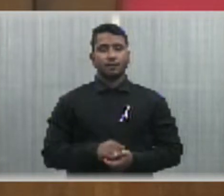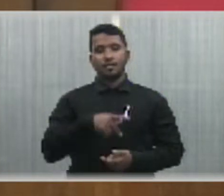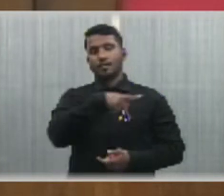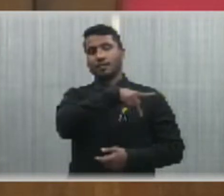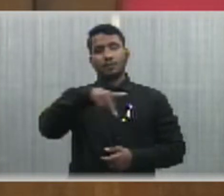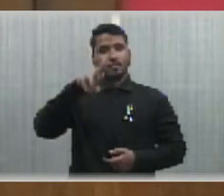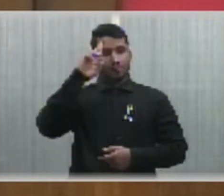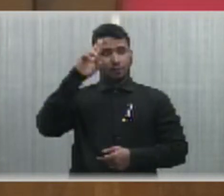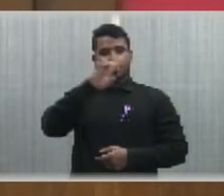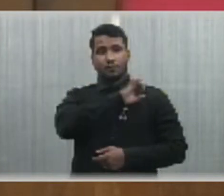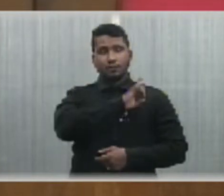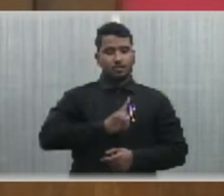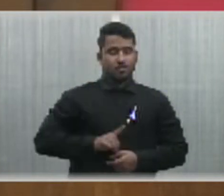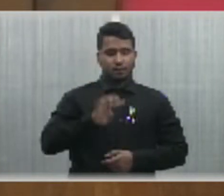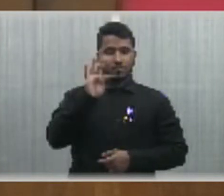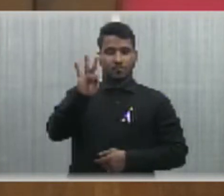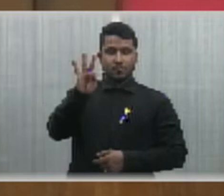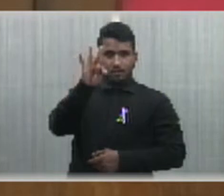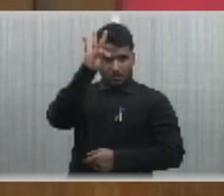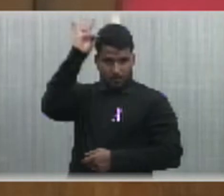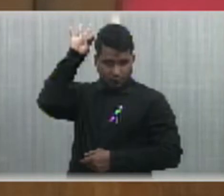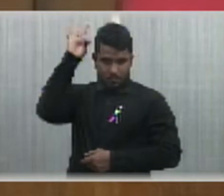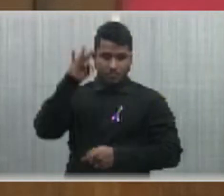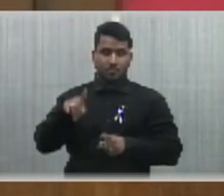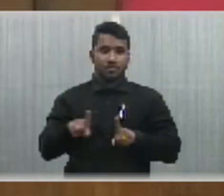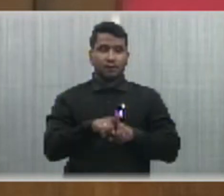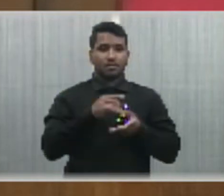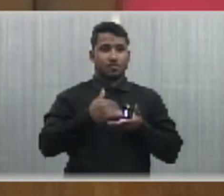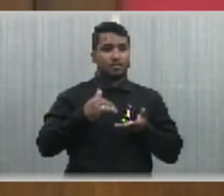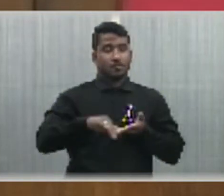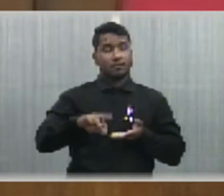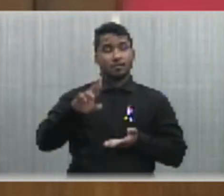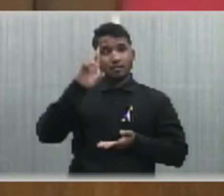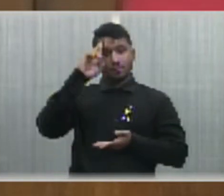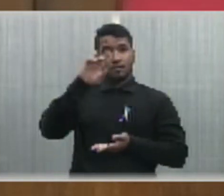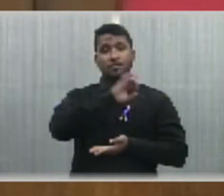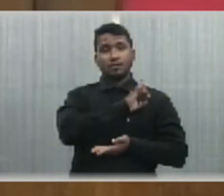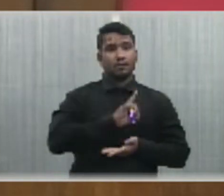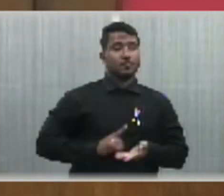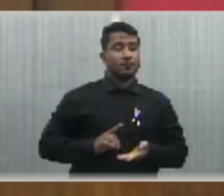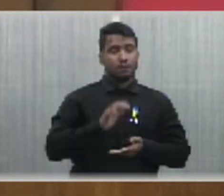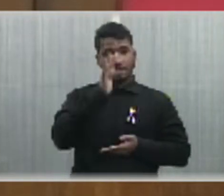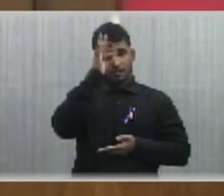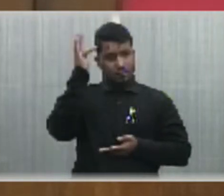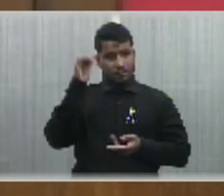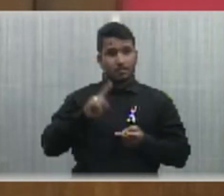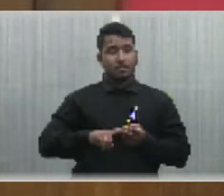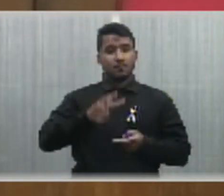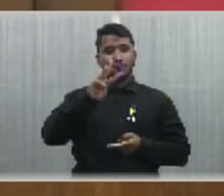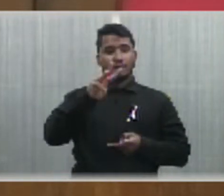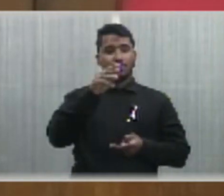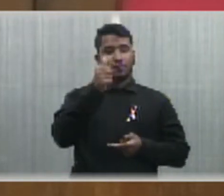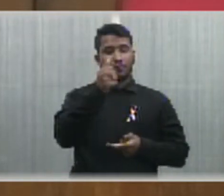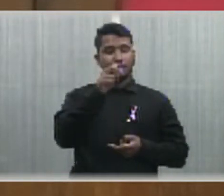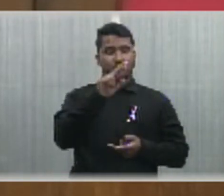Presidida pelo senhor deputado Temístocles Filho e secretariada pelos senhores deputados Franzé Silva e Varto